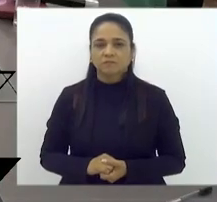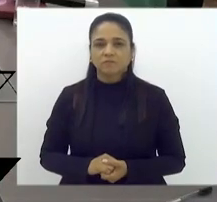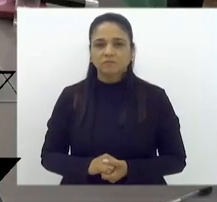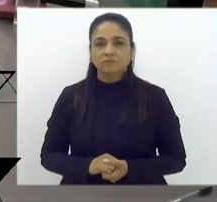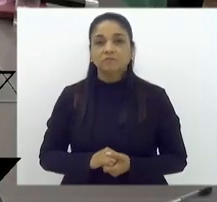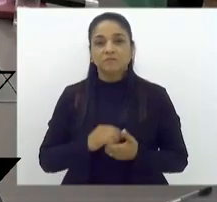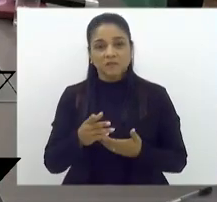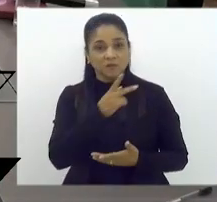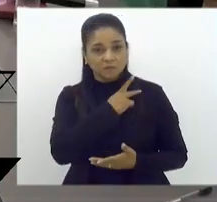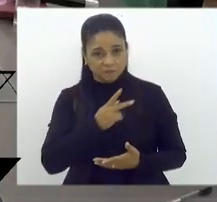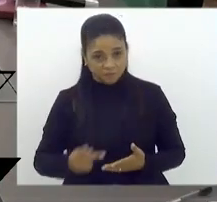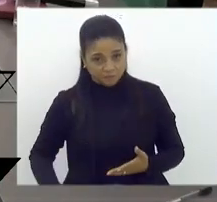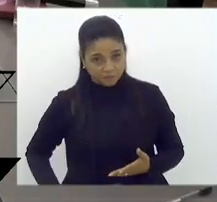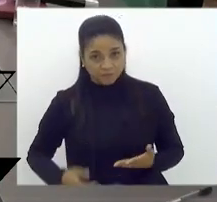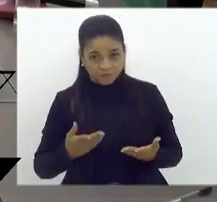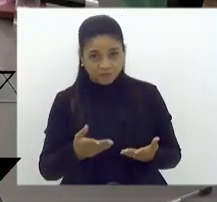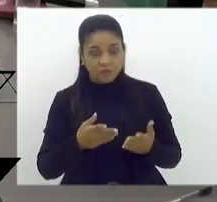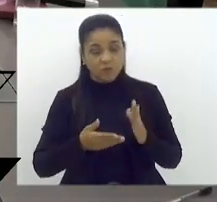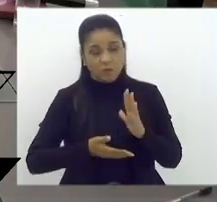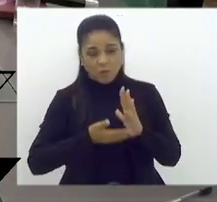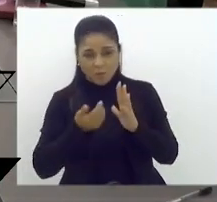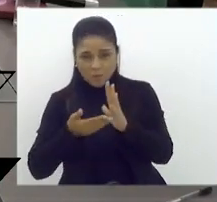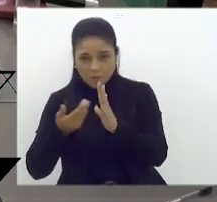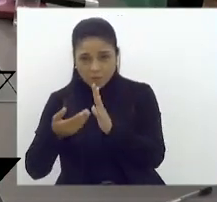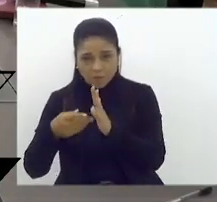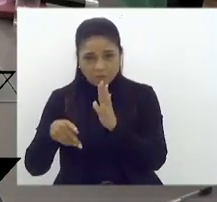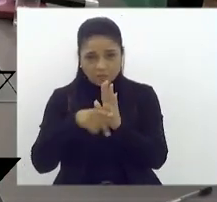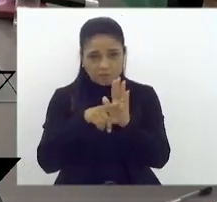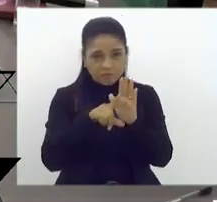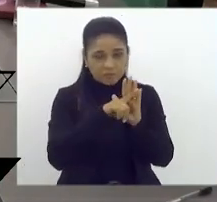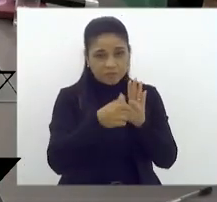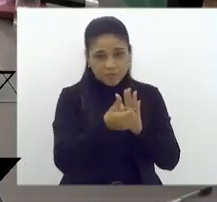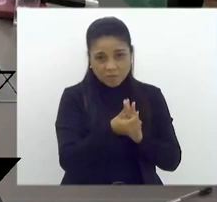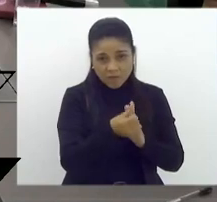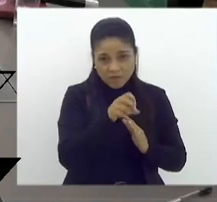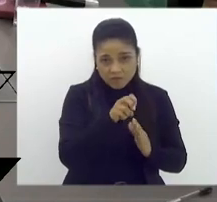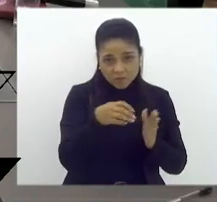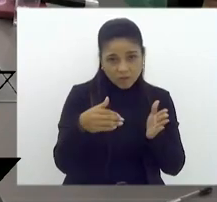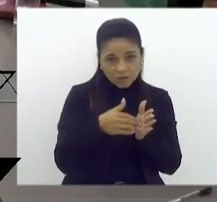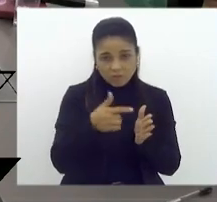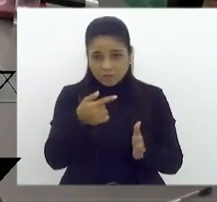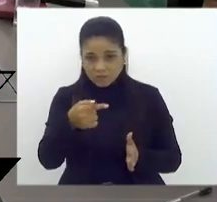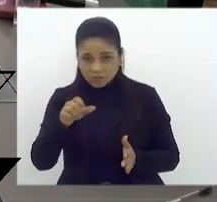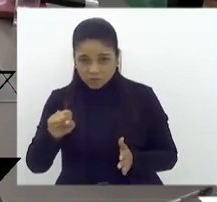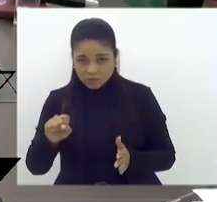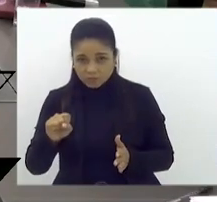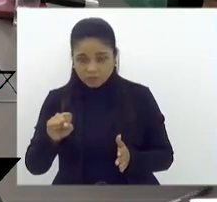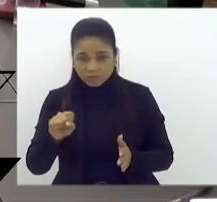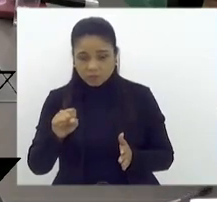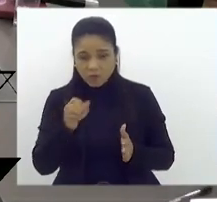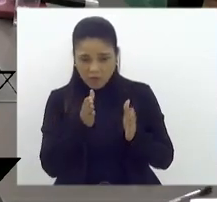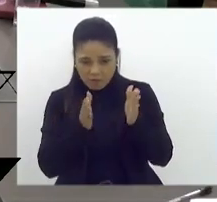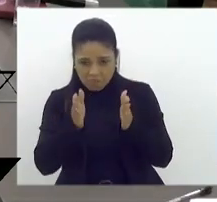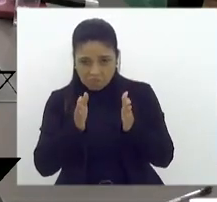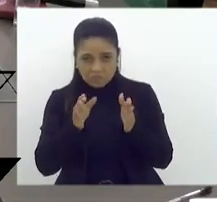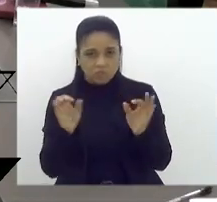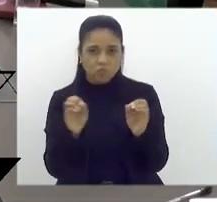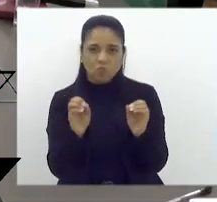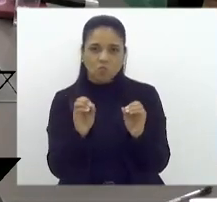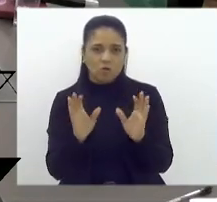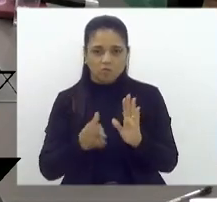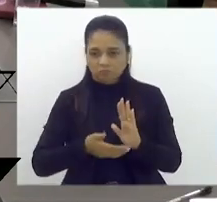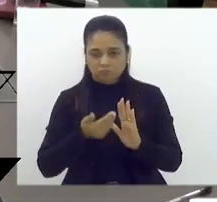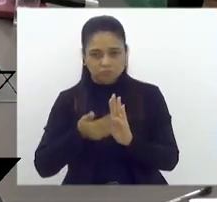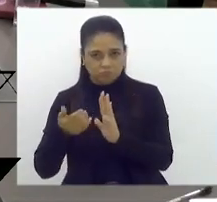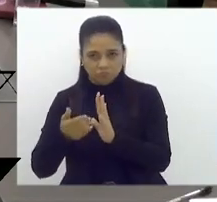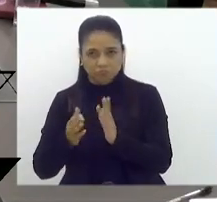favor. Senhor presidente, algum dos projetos foi retirado de pauta entre o 65 e o 78? Não, entre o 65 e o 78, não. Nenhum retirado de pauta.